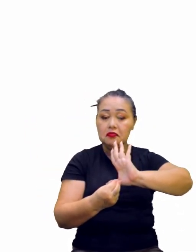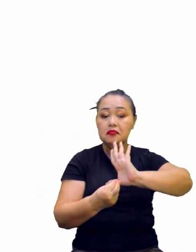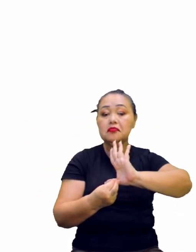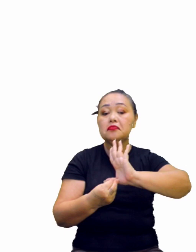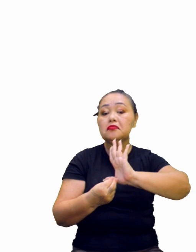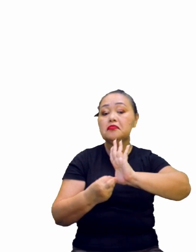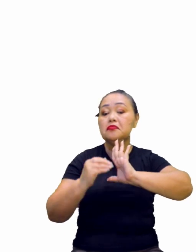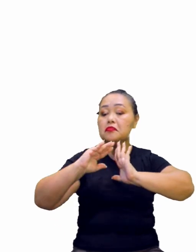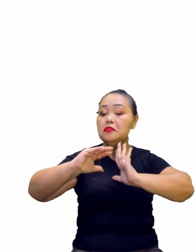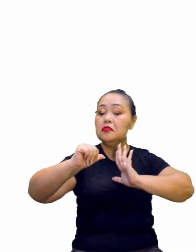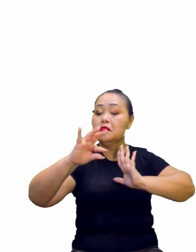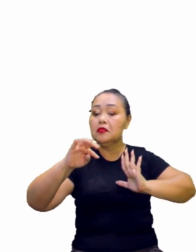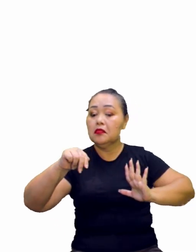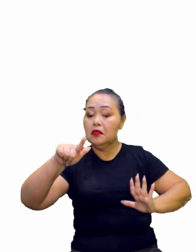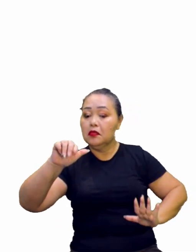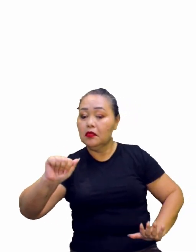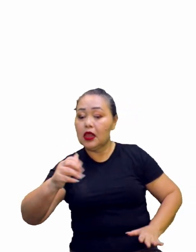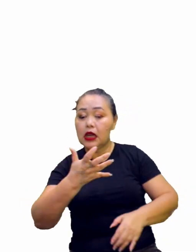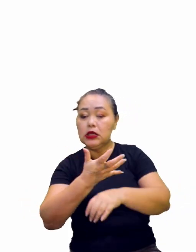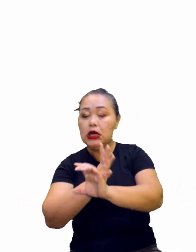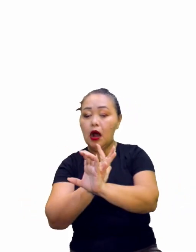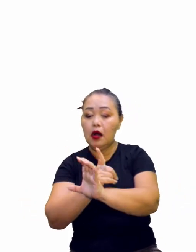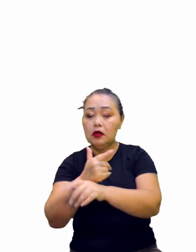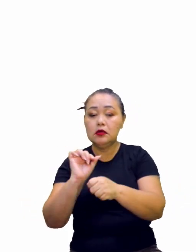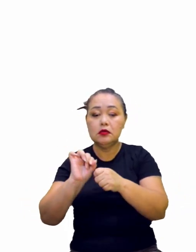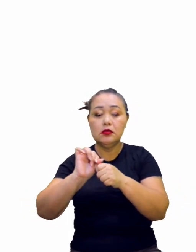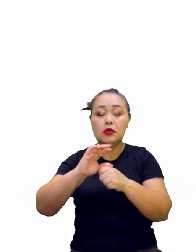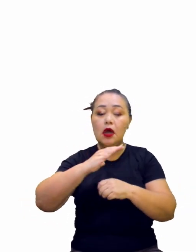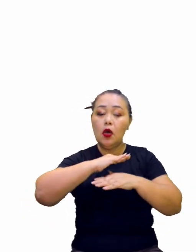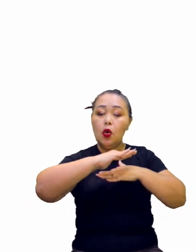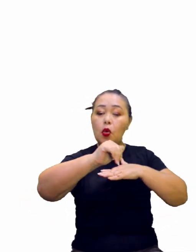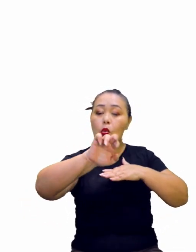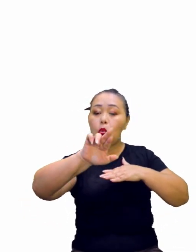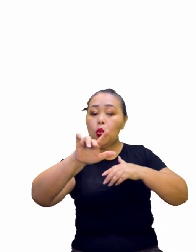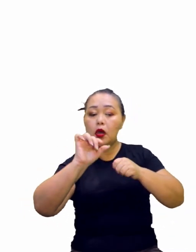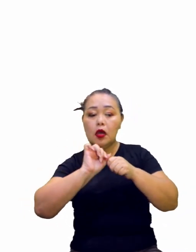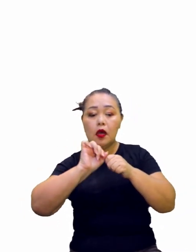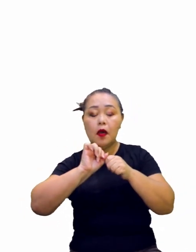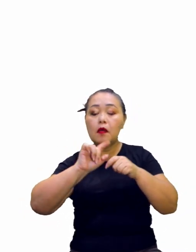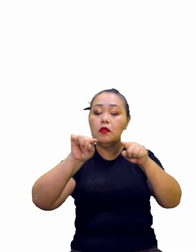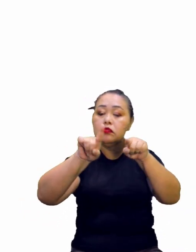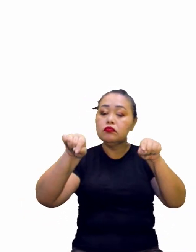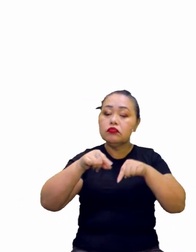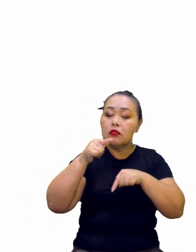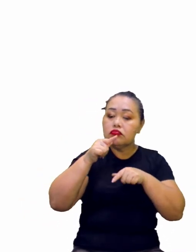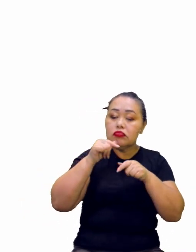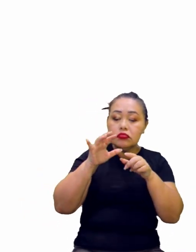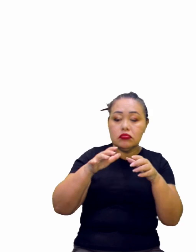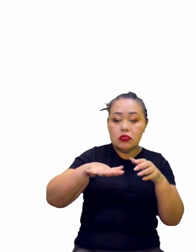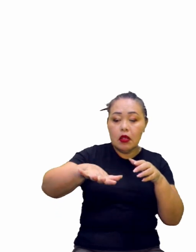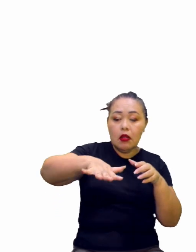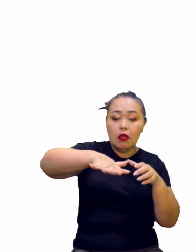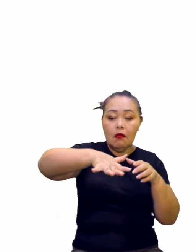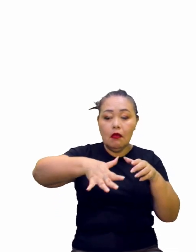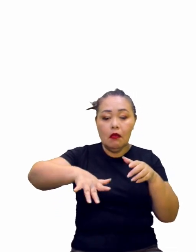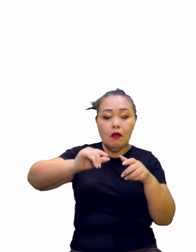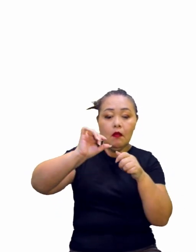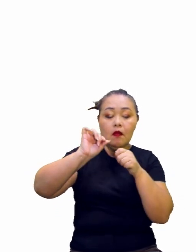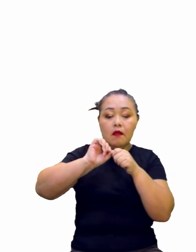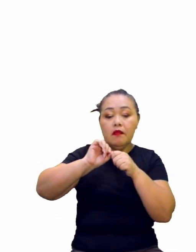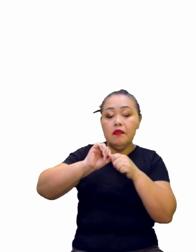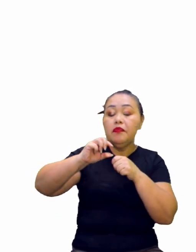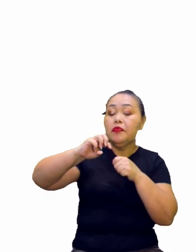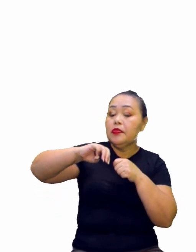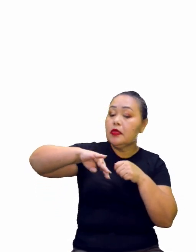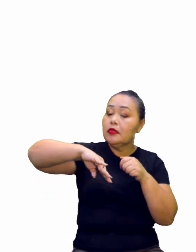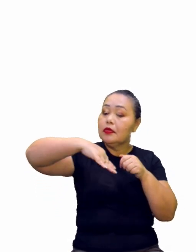da Caatinga, Cerrado, Pantanal, bioma Mata